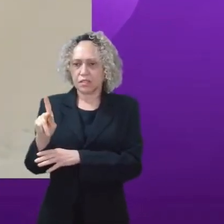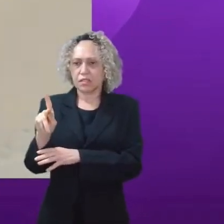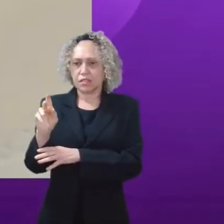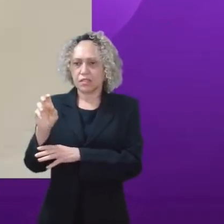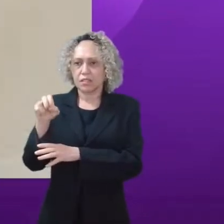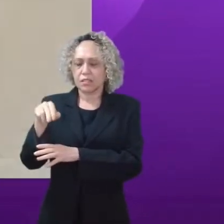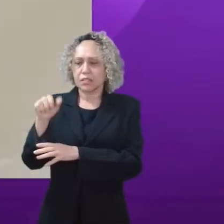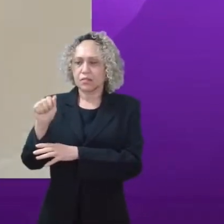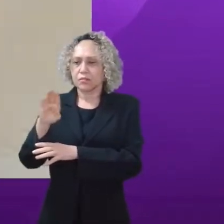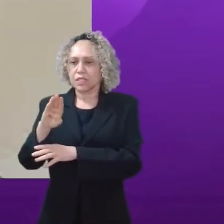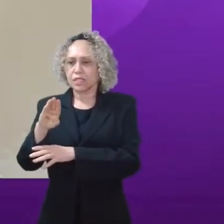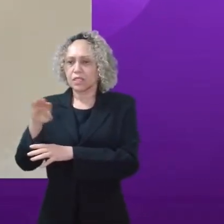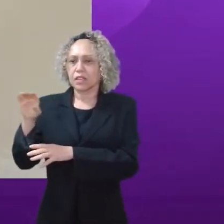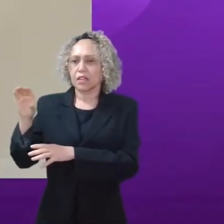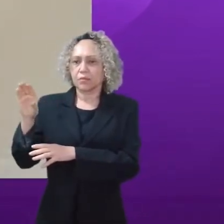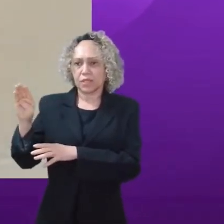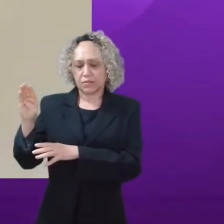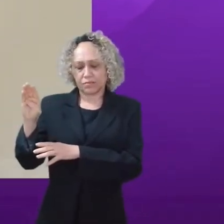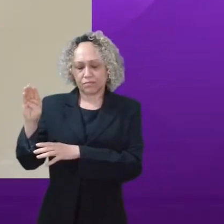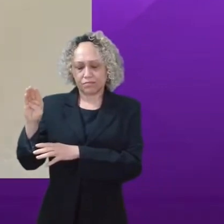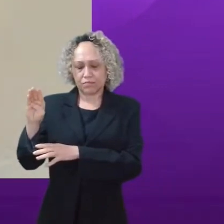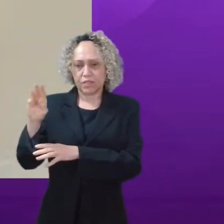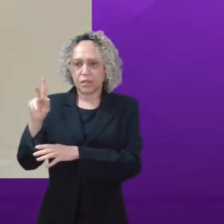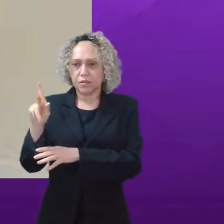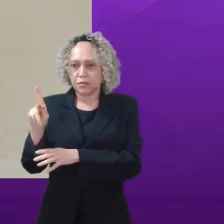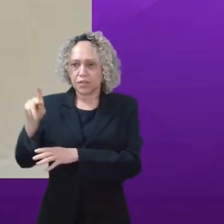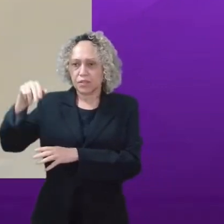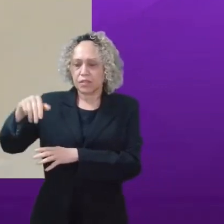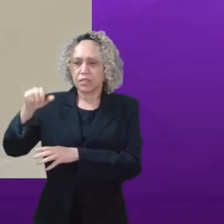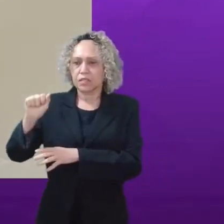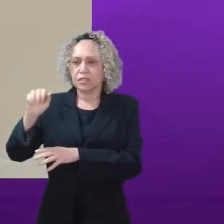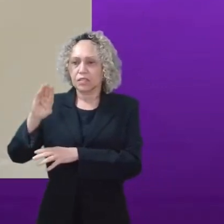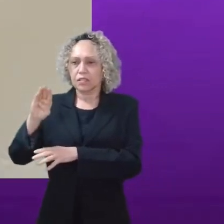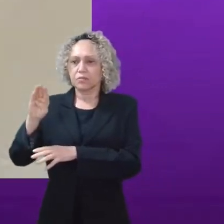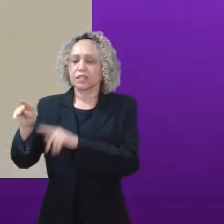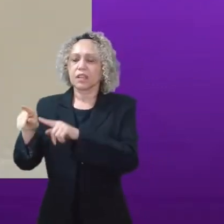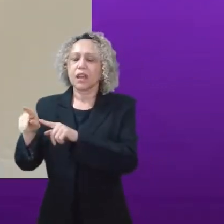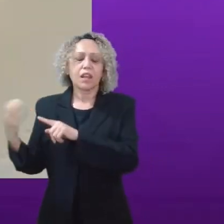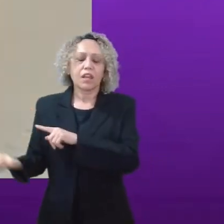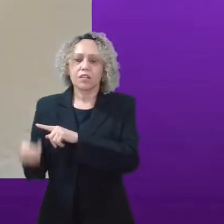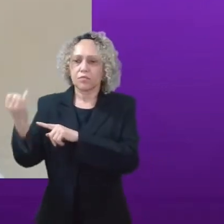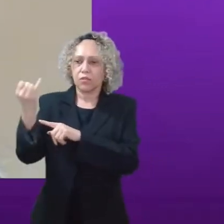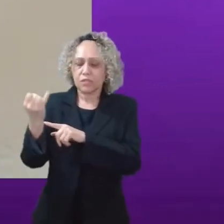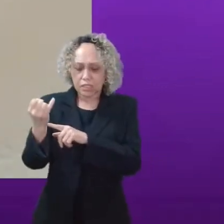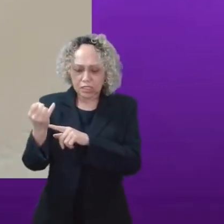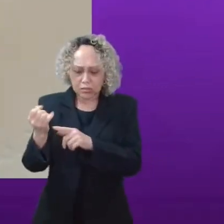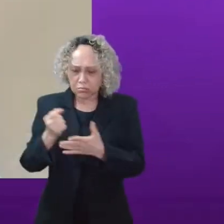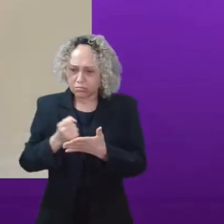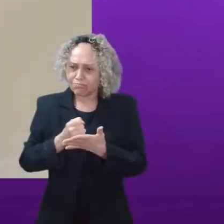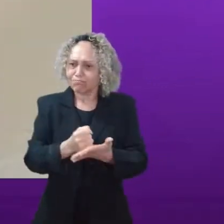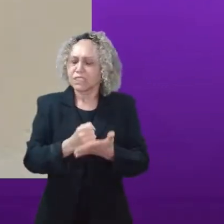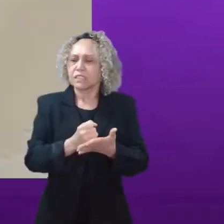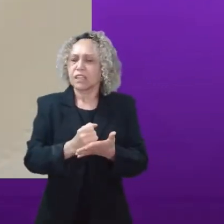dessa aula, é dizer que a PNAB é fundamental para essa manutenção de mulheres que estão à frente,